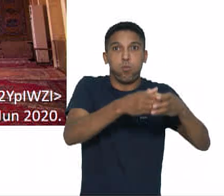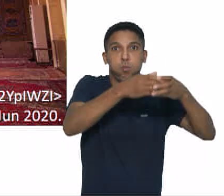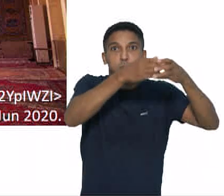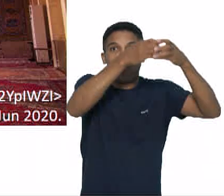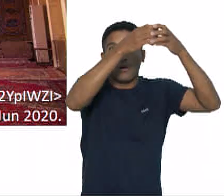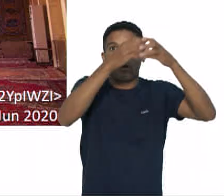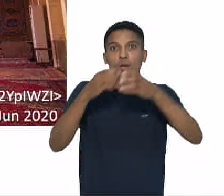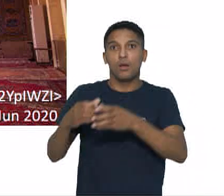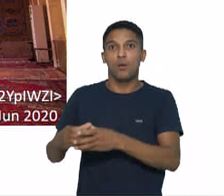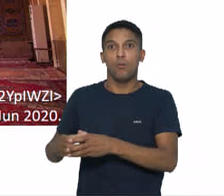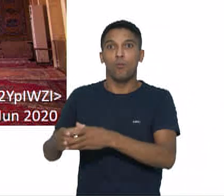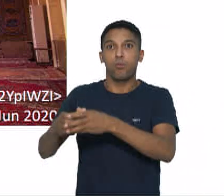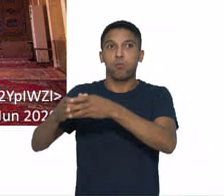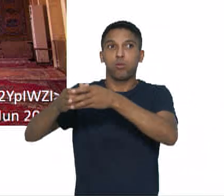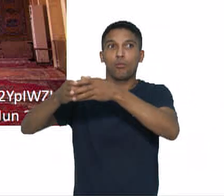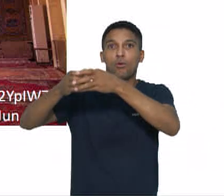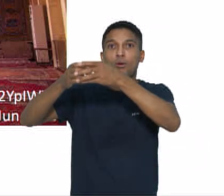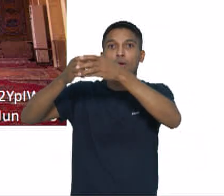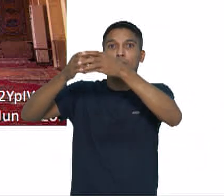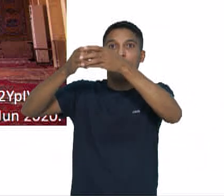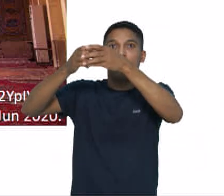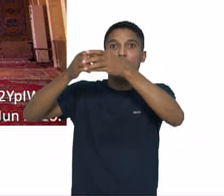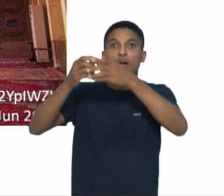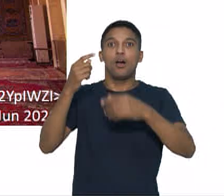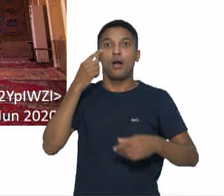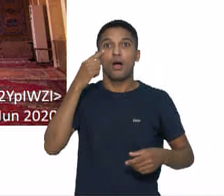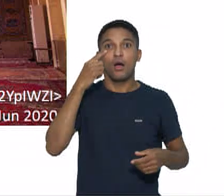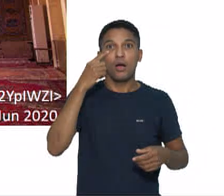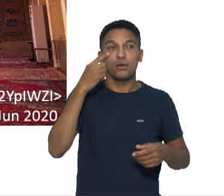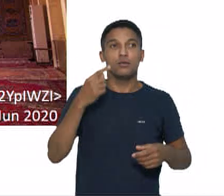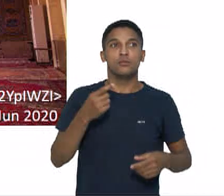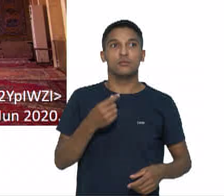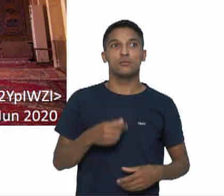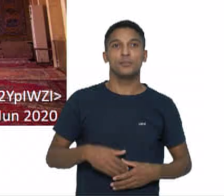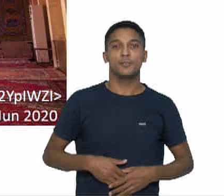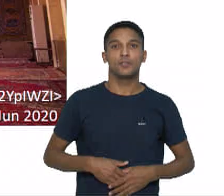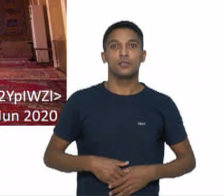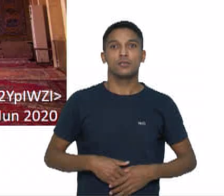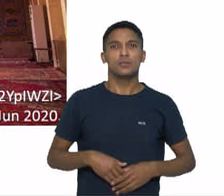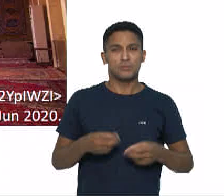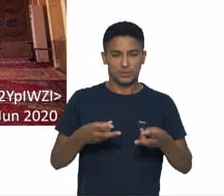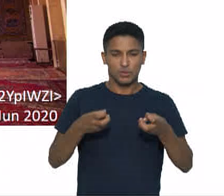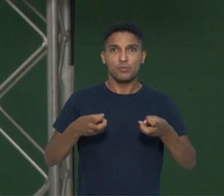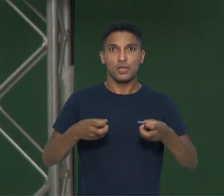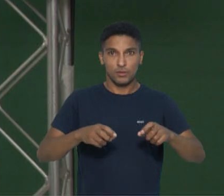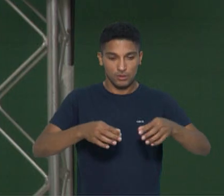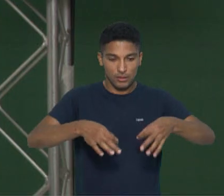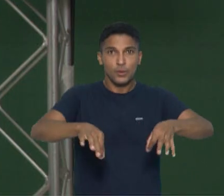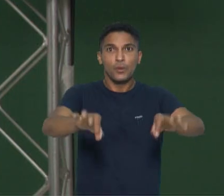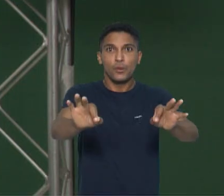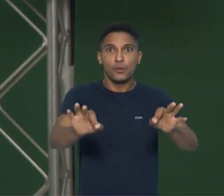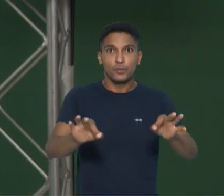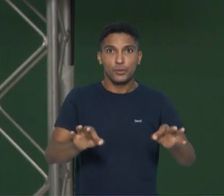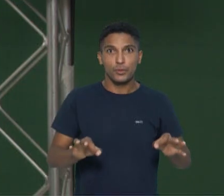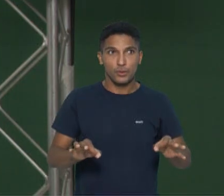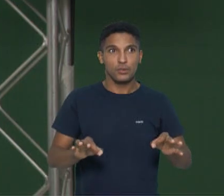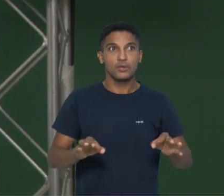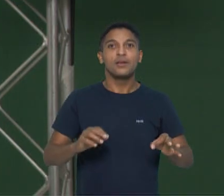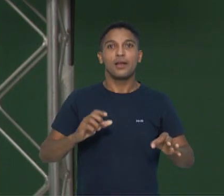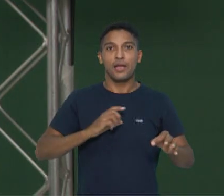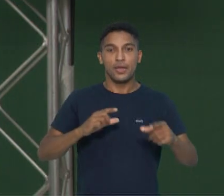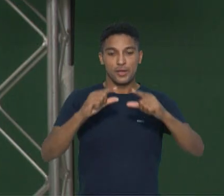né? Toda feita em azulejo. Inclusive, se vocês notarem, os tapetes também, né? São